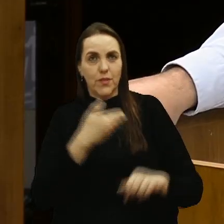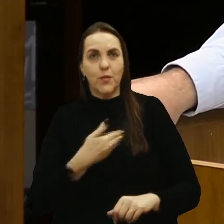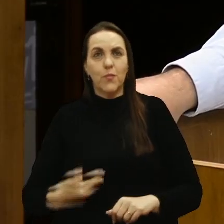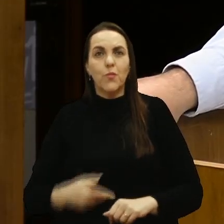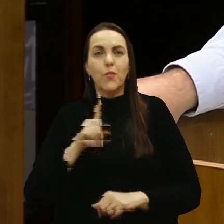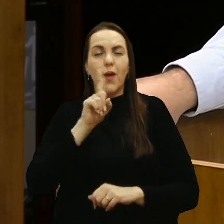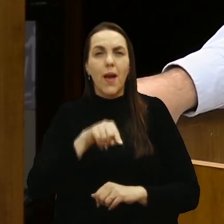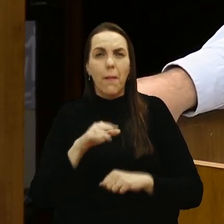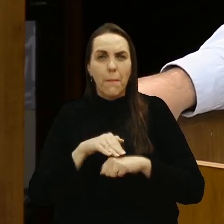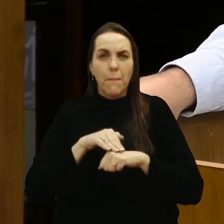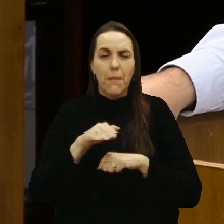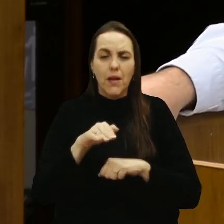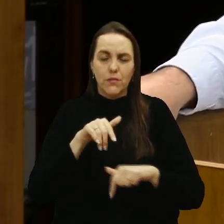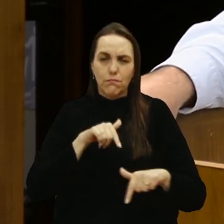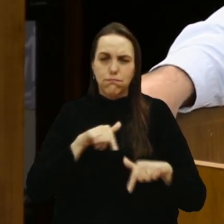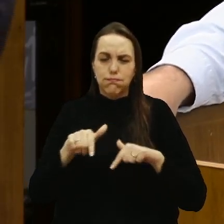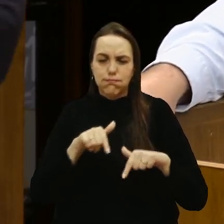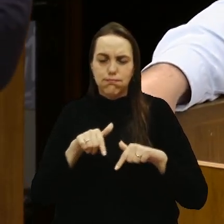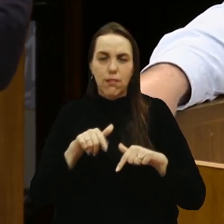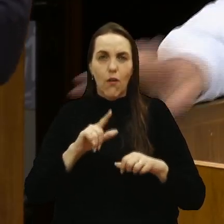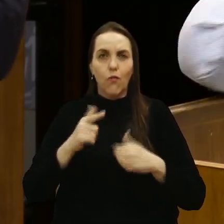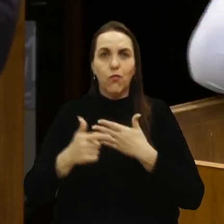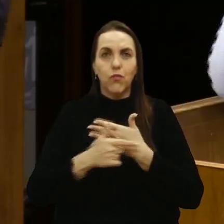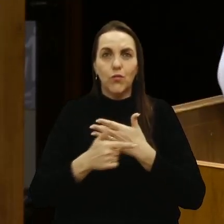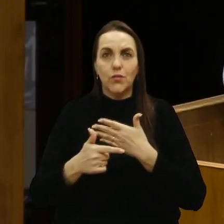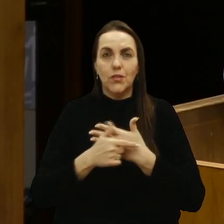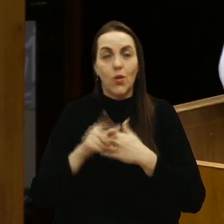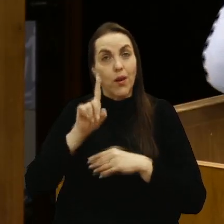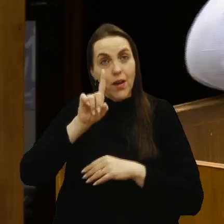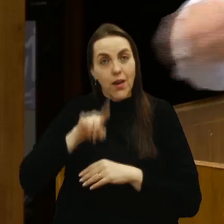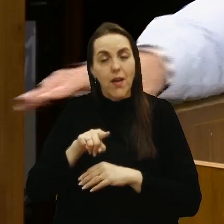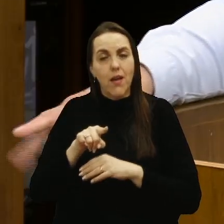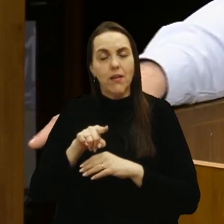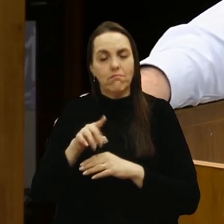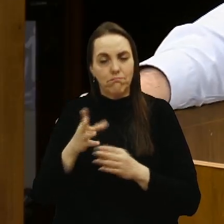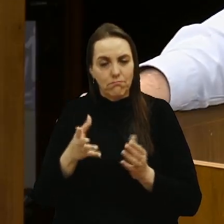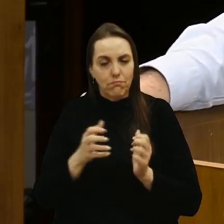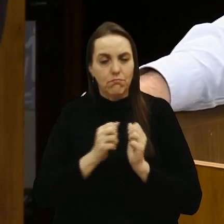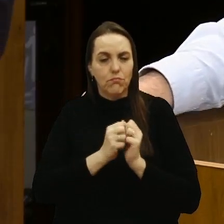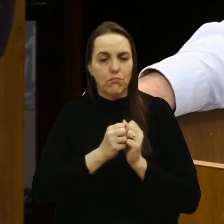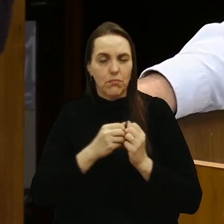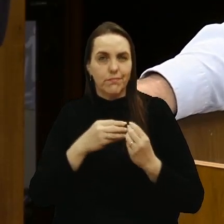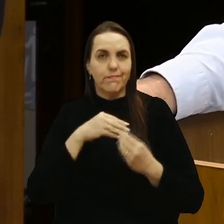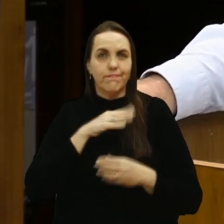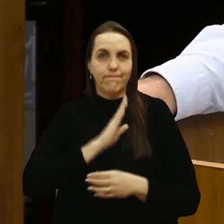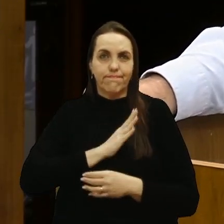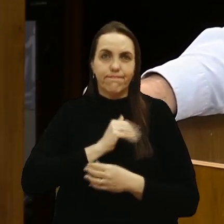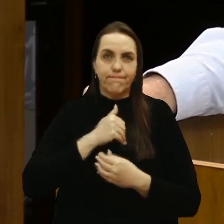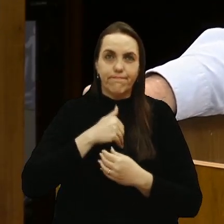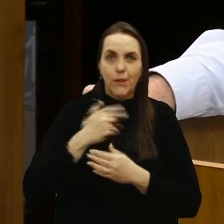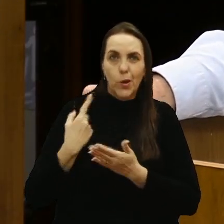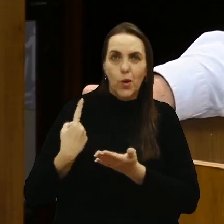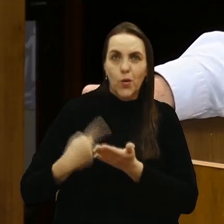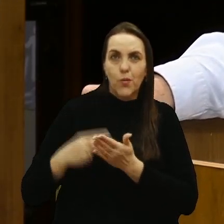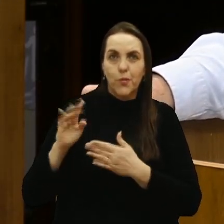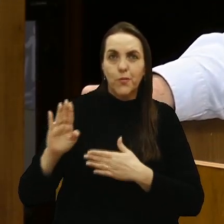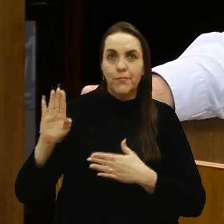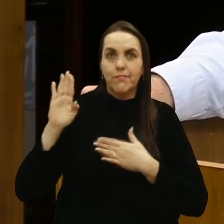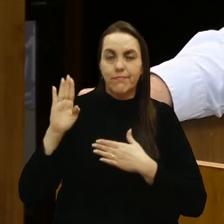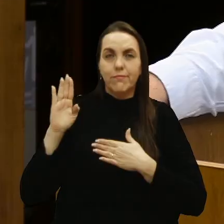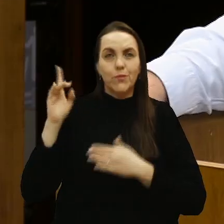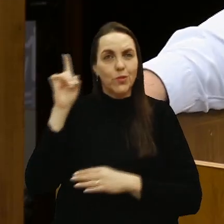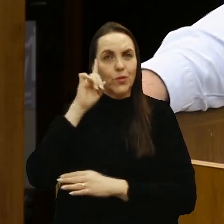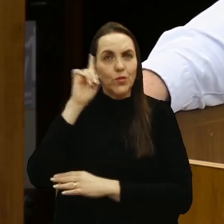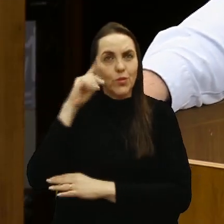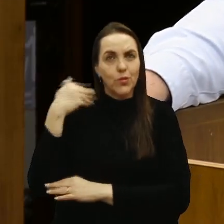é mais que exercer uma função, é carregar consigo o compromisso diário de servir a